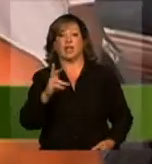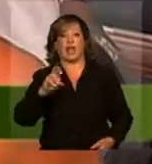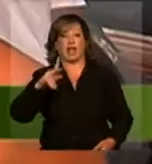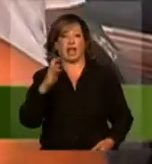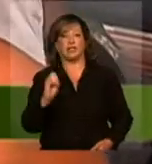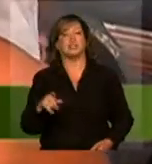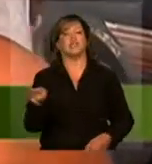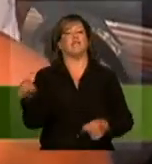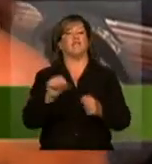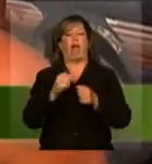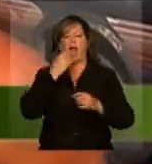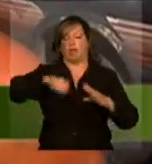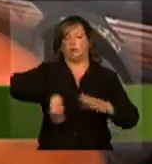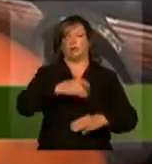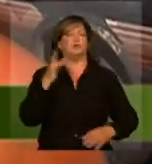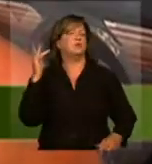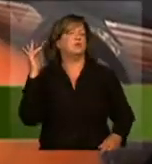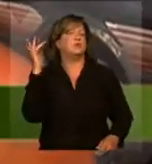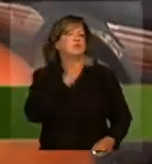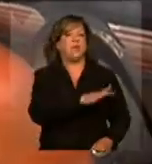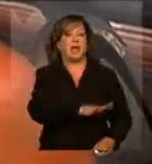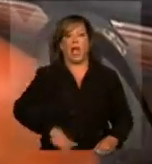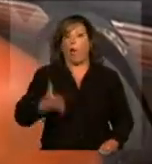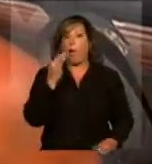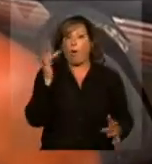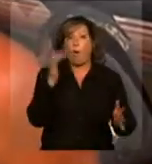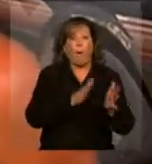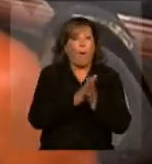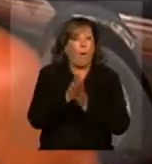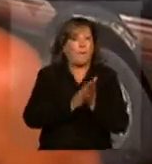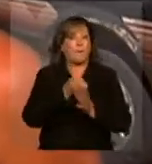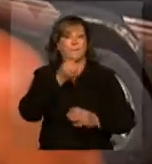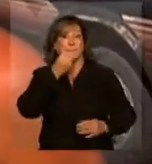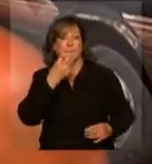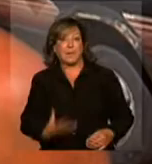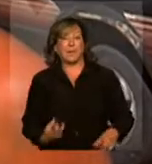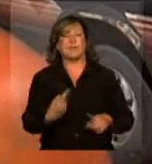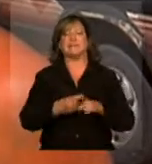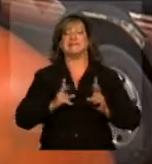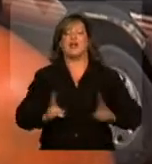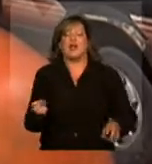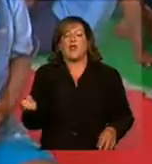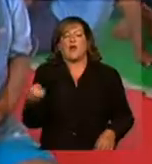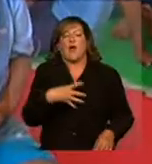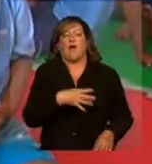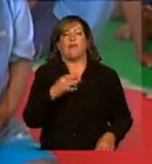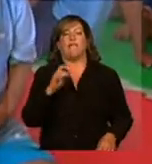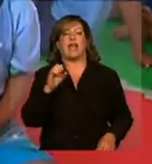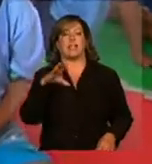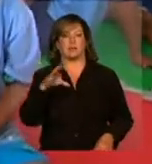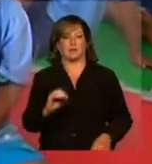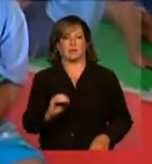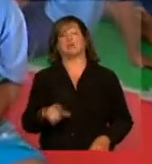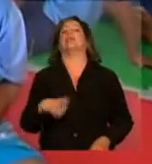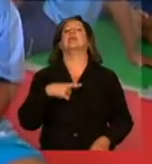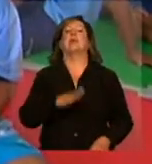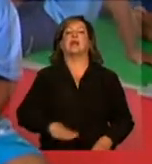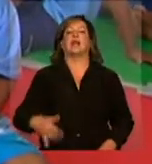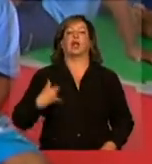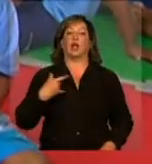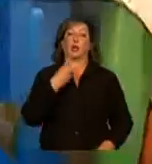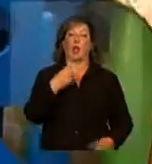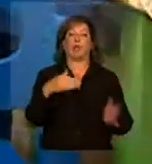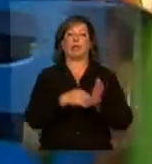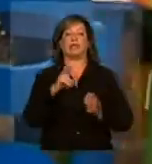é feito um almoço delicioso para as crianças e elas adoram, que é sempre fresquinho o alimento. A creche atende crianças de 2 a